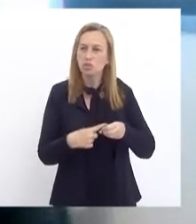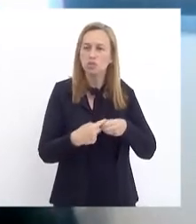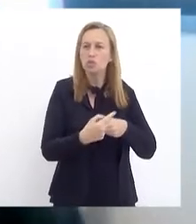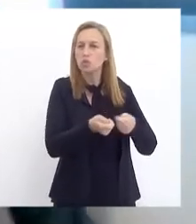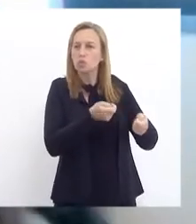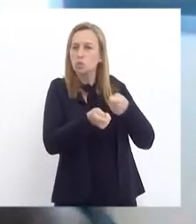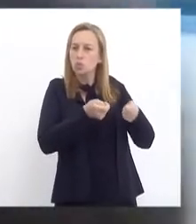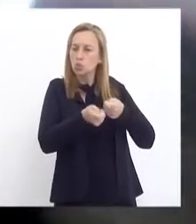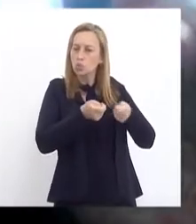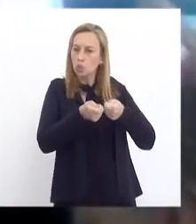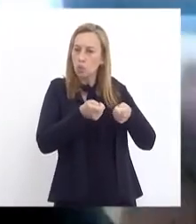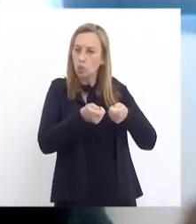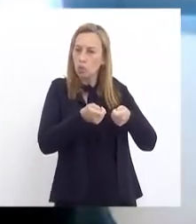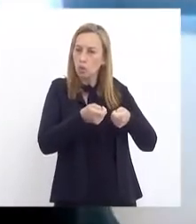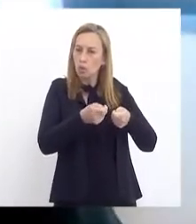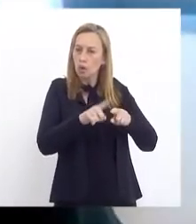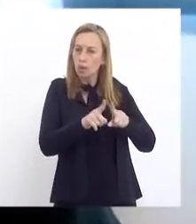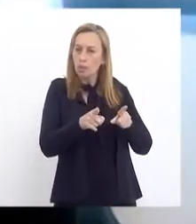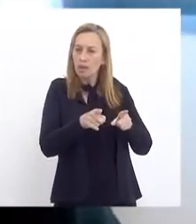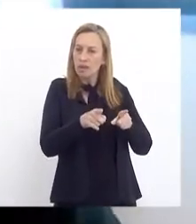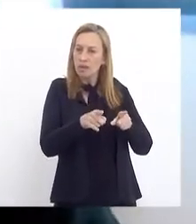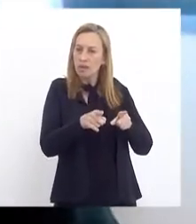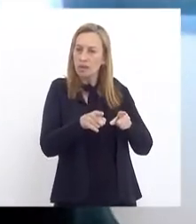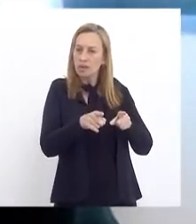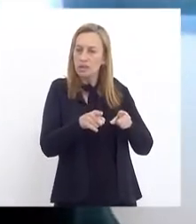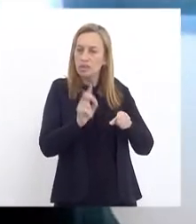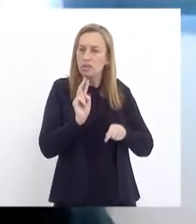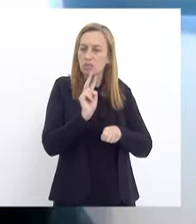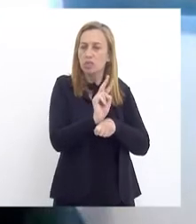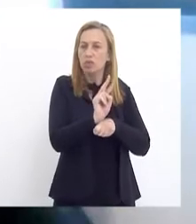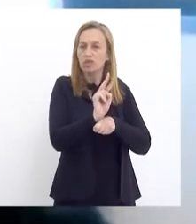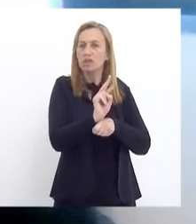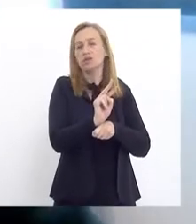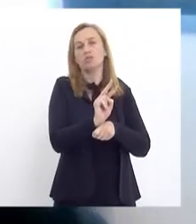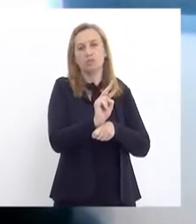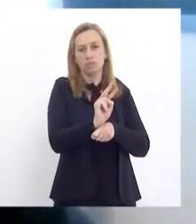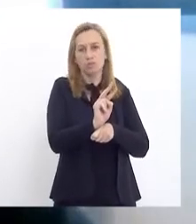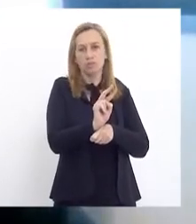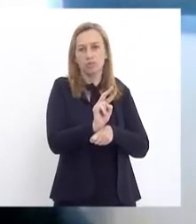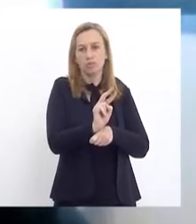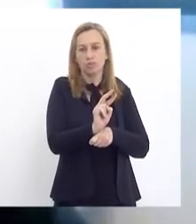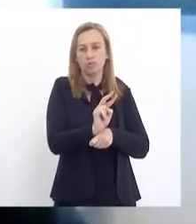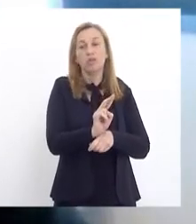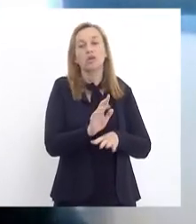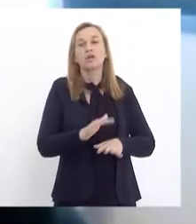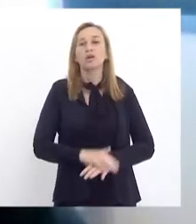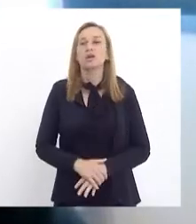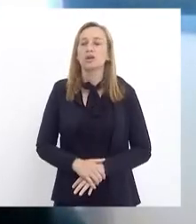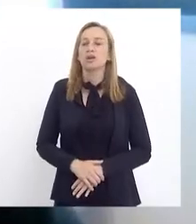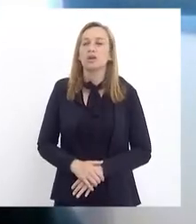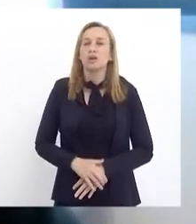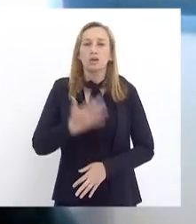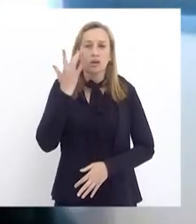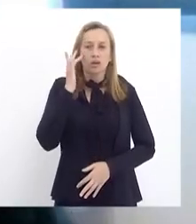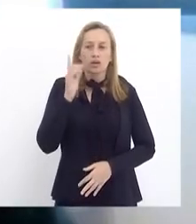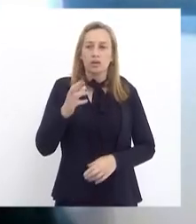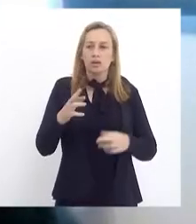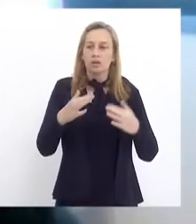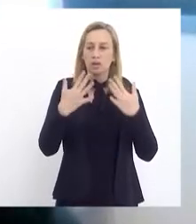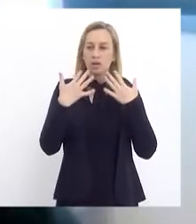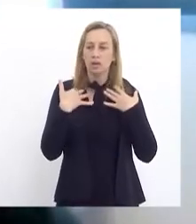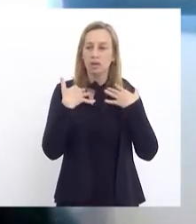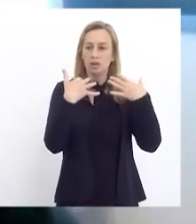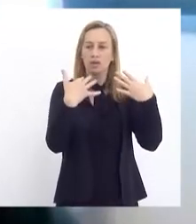controle, mas manter o atual critério de proteção. Bom, dito isso, eu acho que a audiência